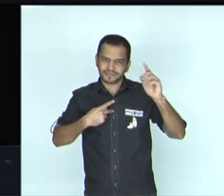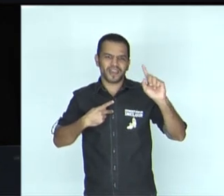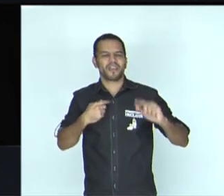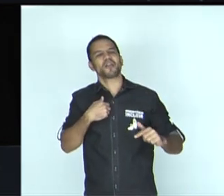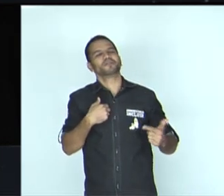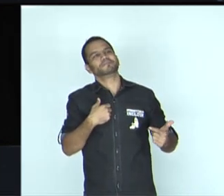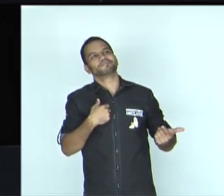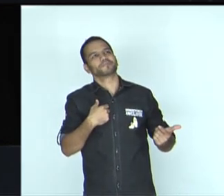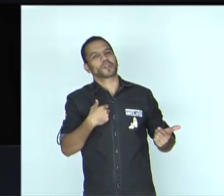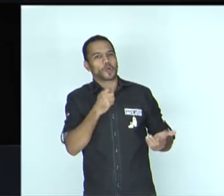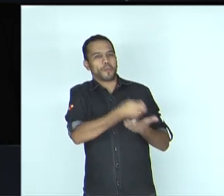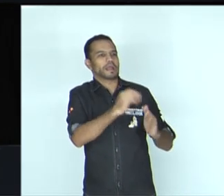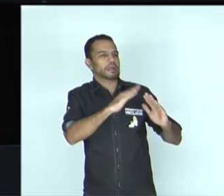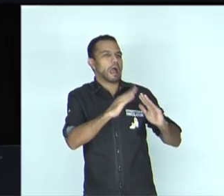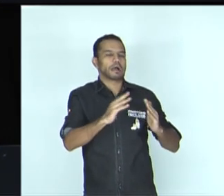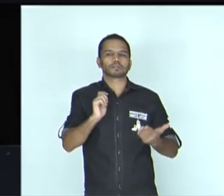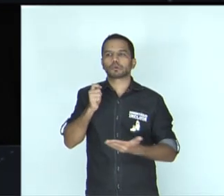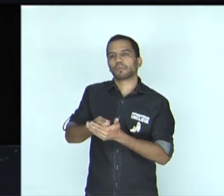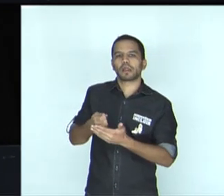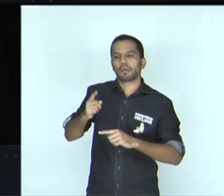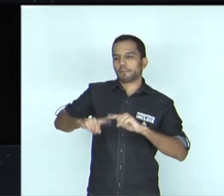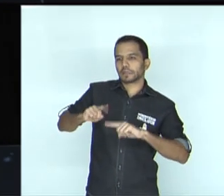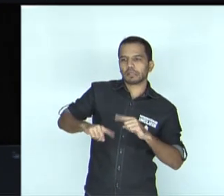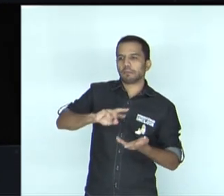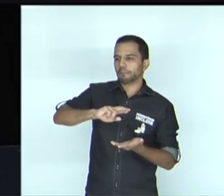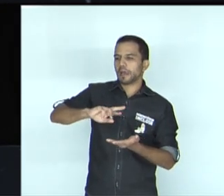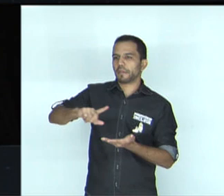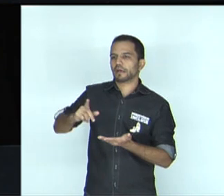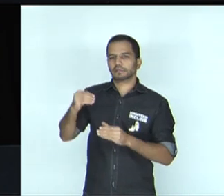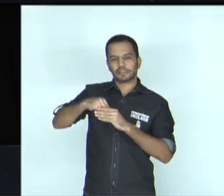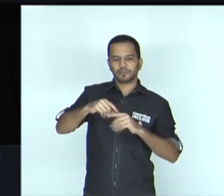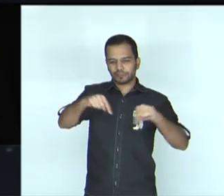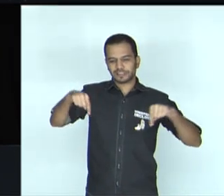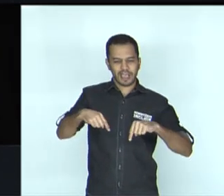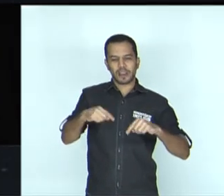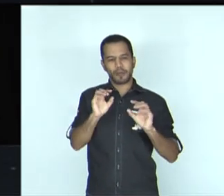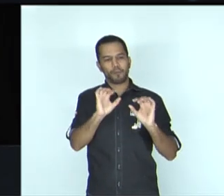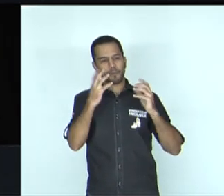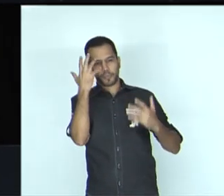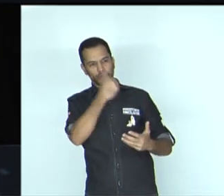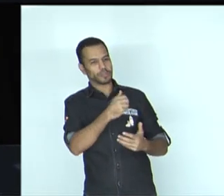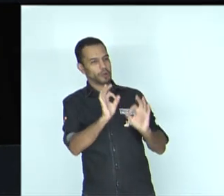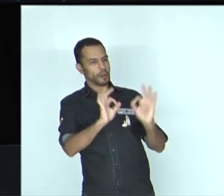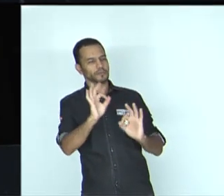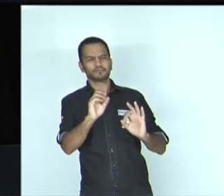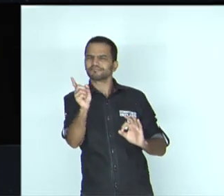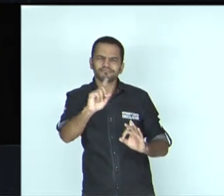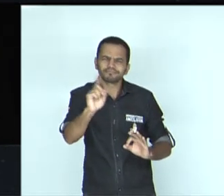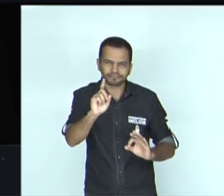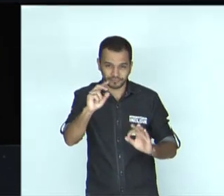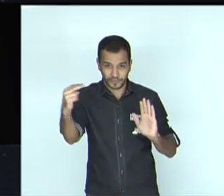vai montar, o móvel que você vai ornamentar na sua sala. Não! Olha o que diz o verso